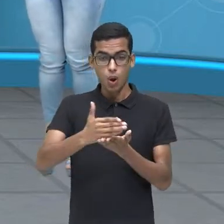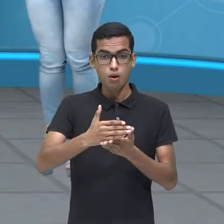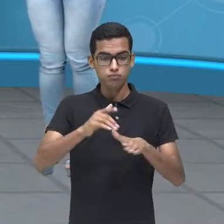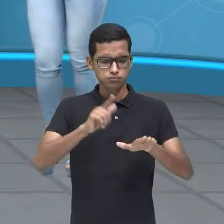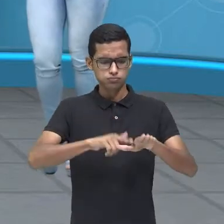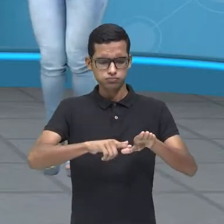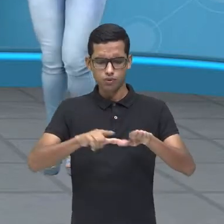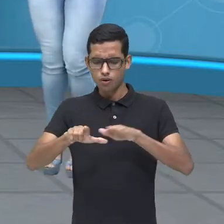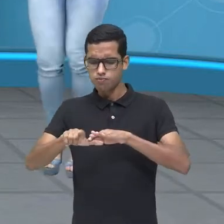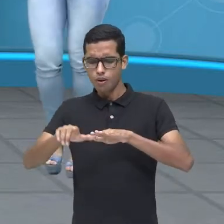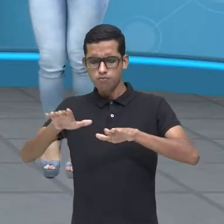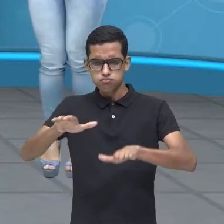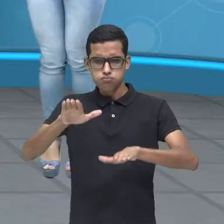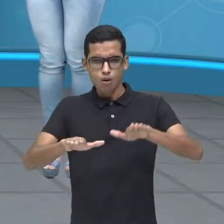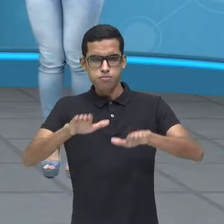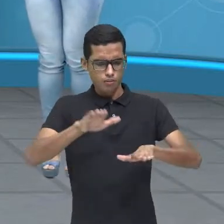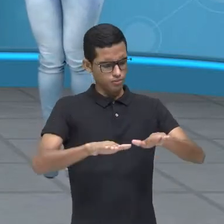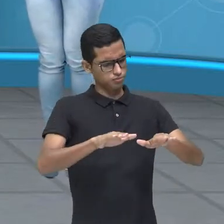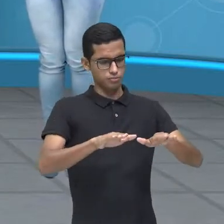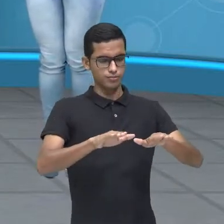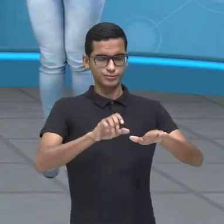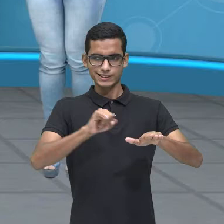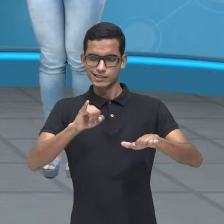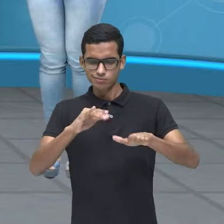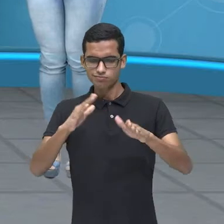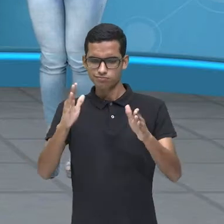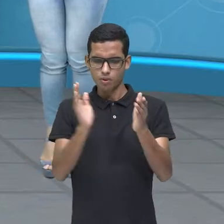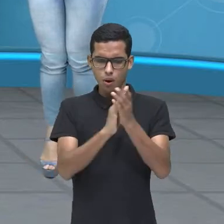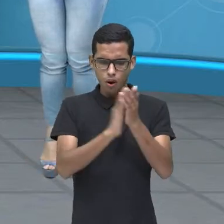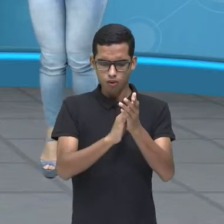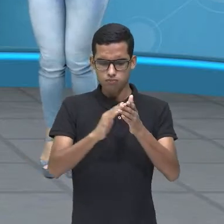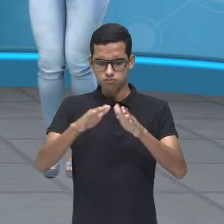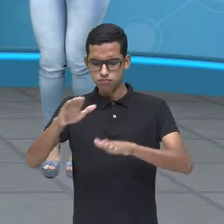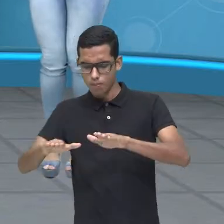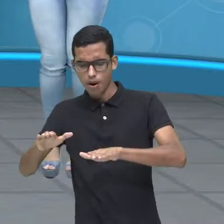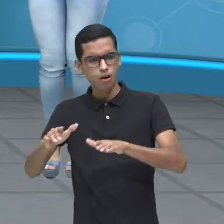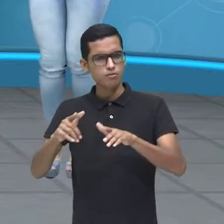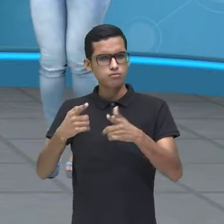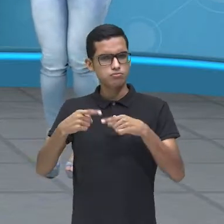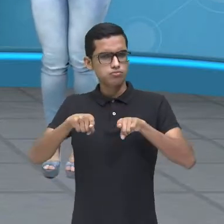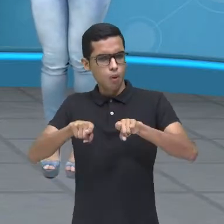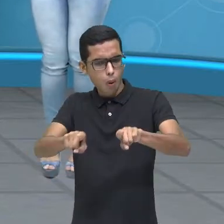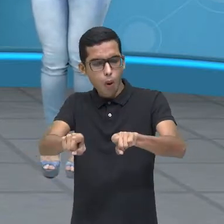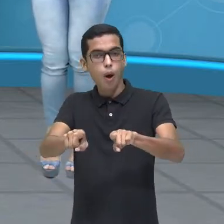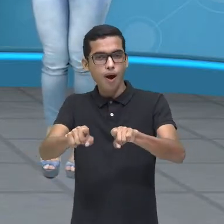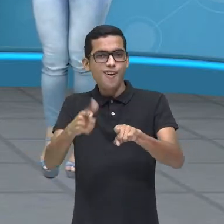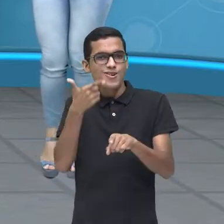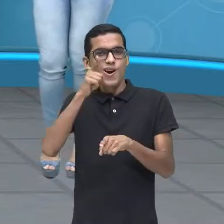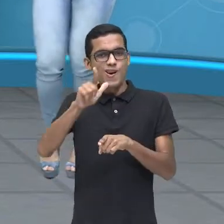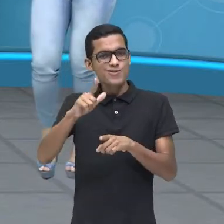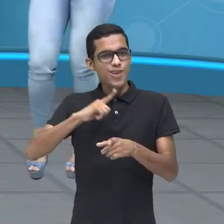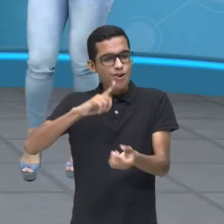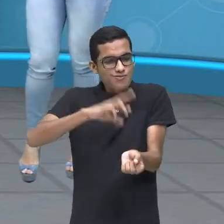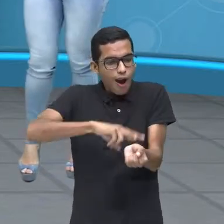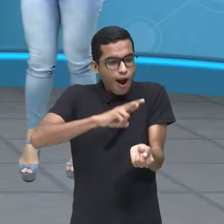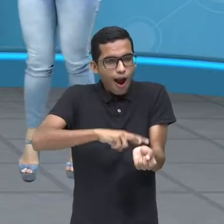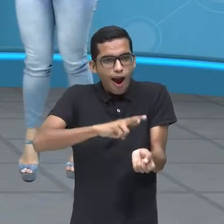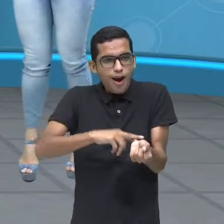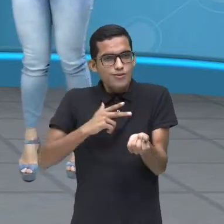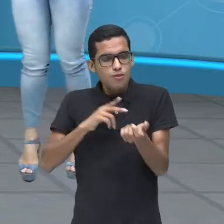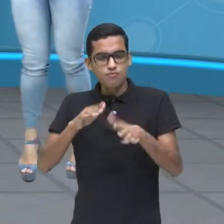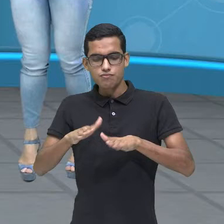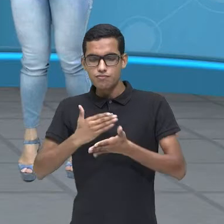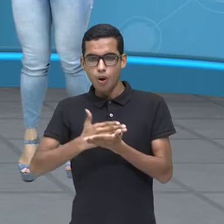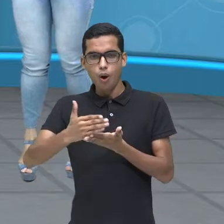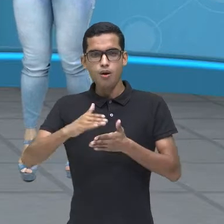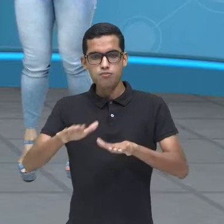opa, se a gente bater os pés e bater as mãos ao mesmo tempo, a gente consegue dar, né, um ritmozinho. Então foi quando eles começaram